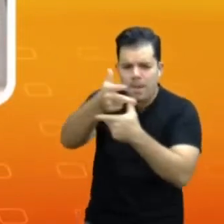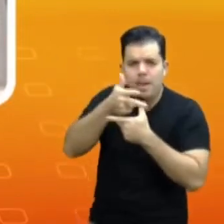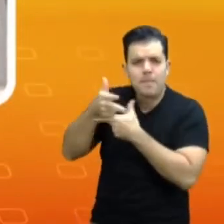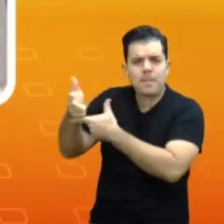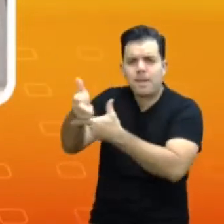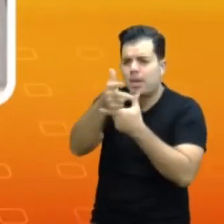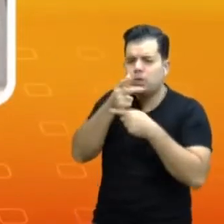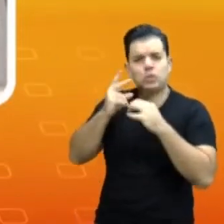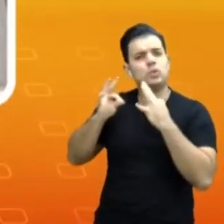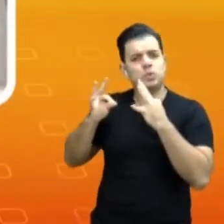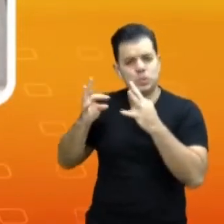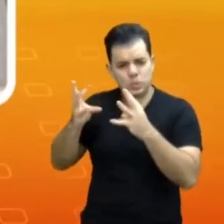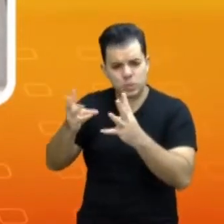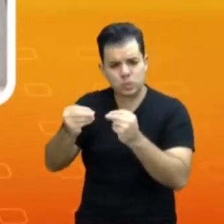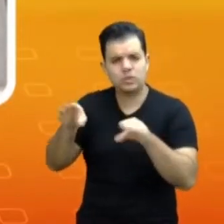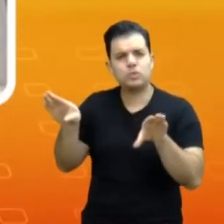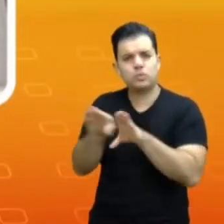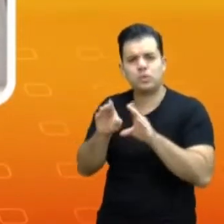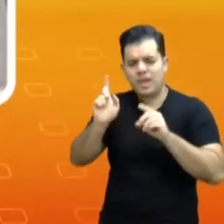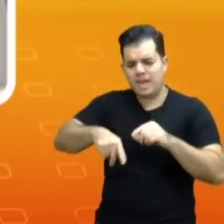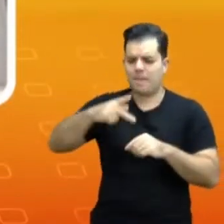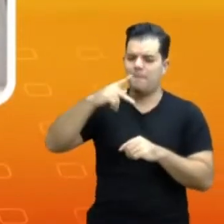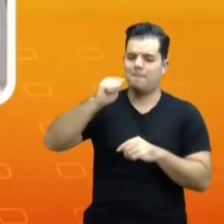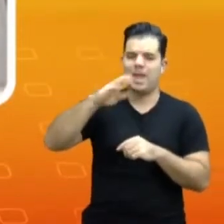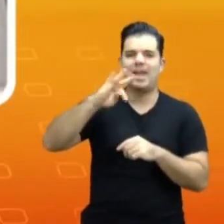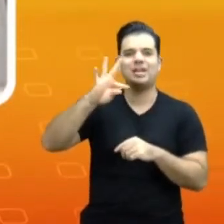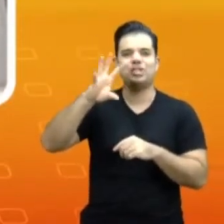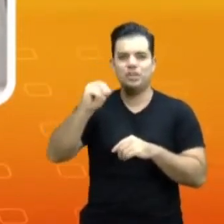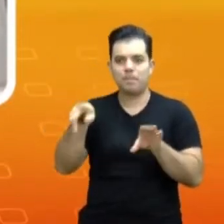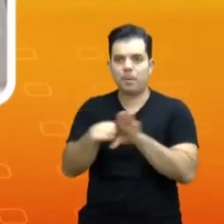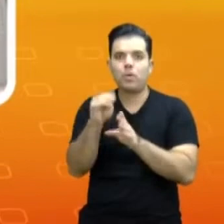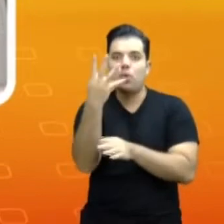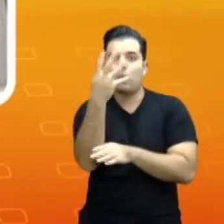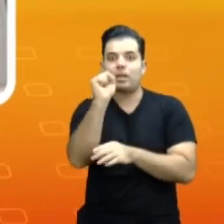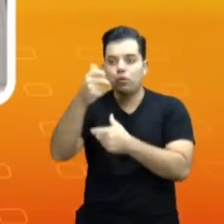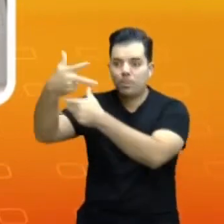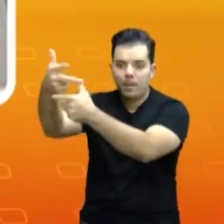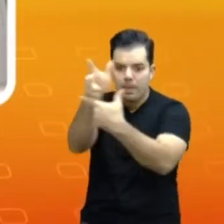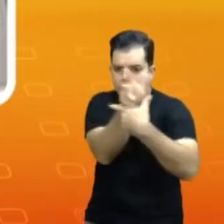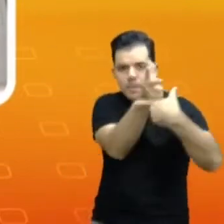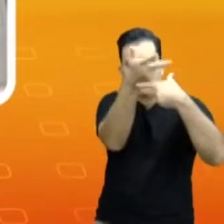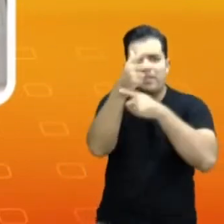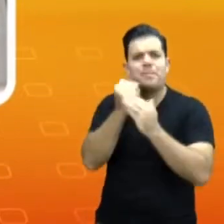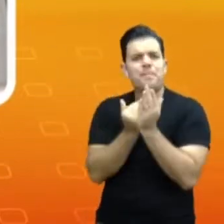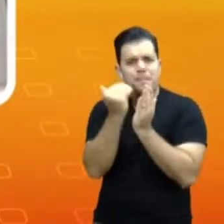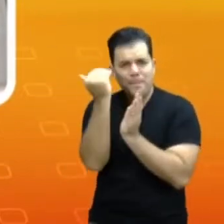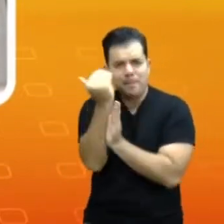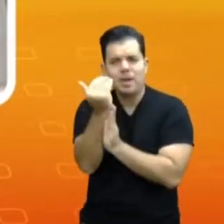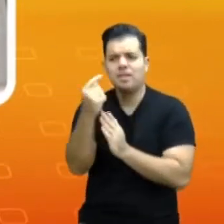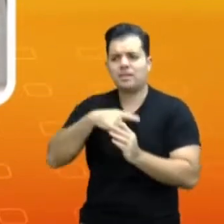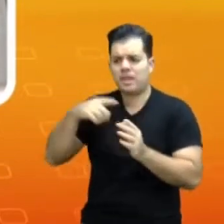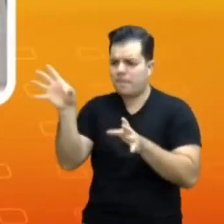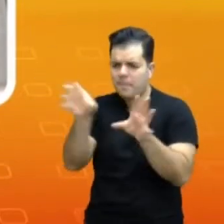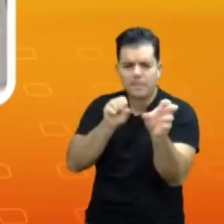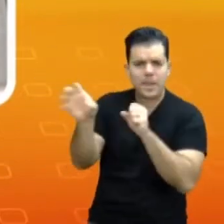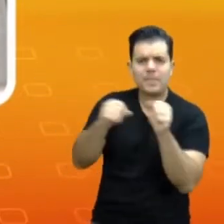OBS. Então ela entrega para a gente um Wanda Package ali com 48 sinais, até mais se você buscar alguns sinais